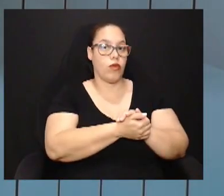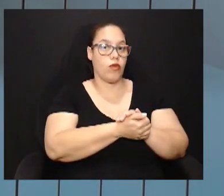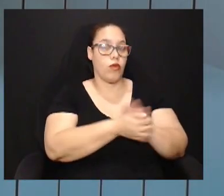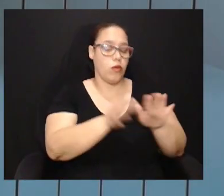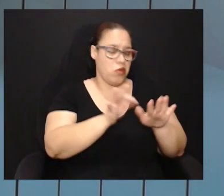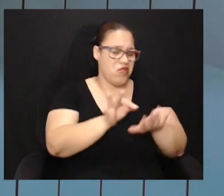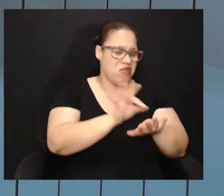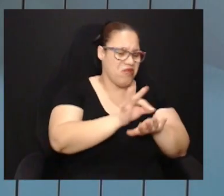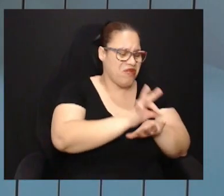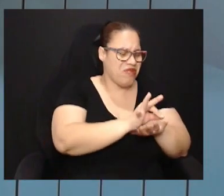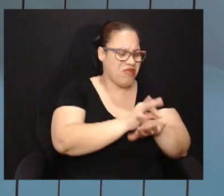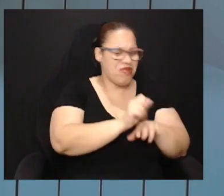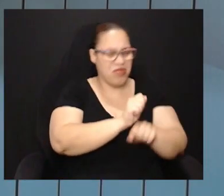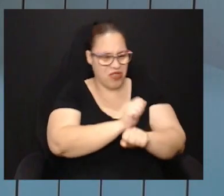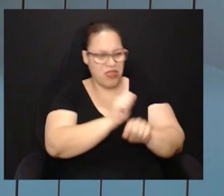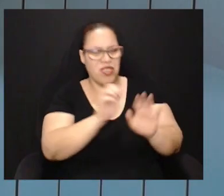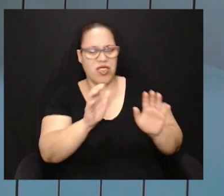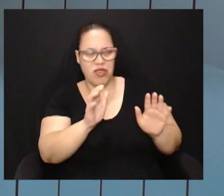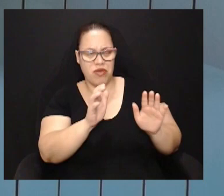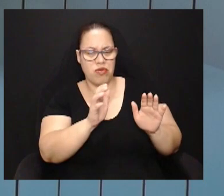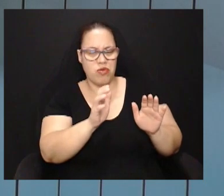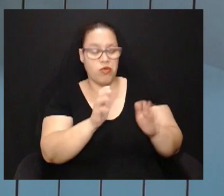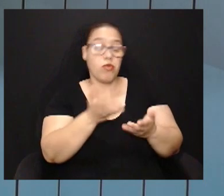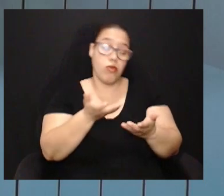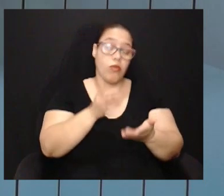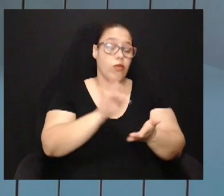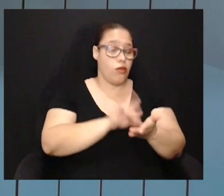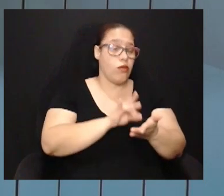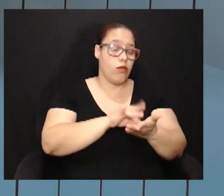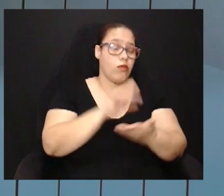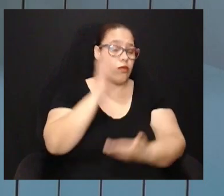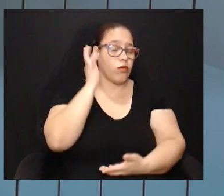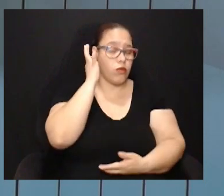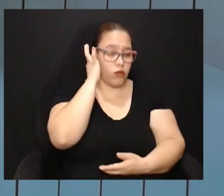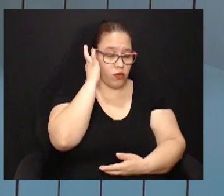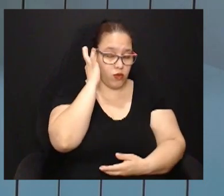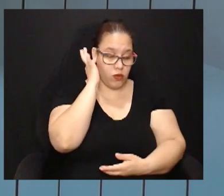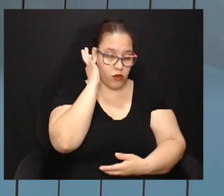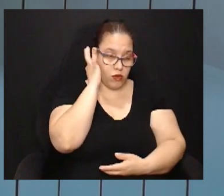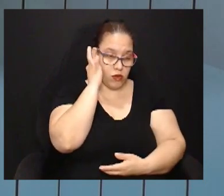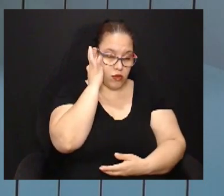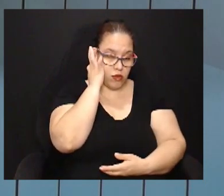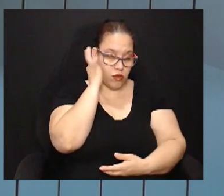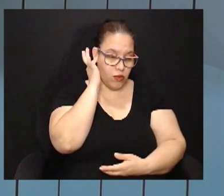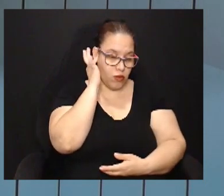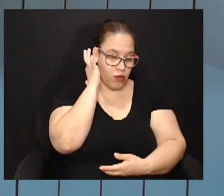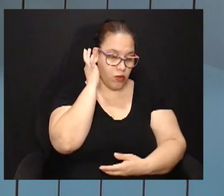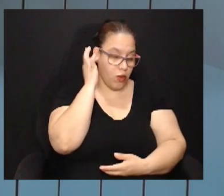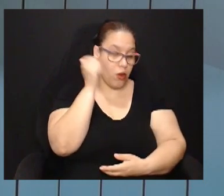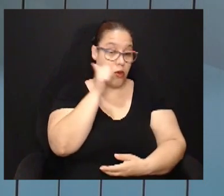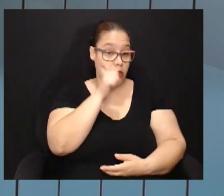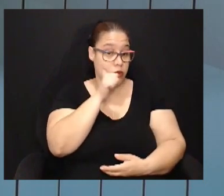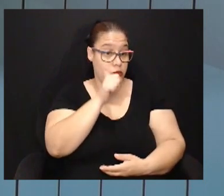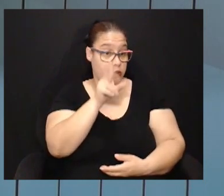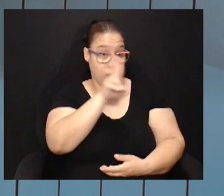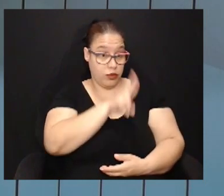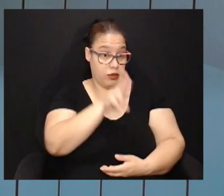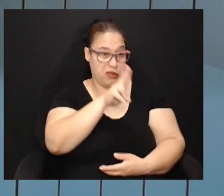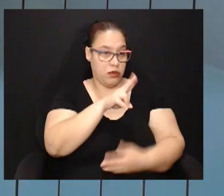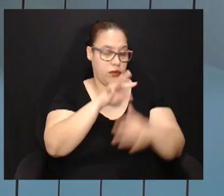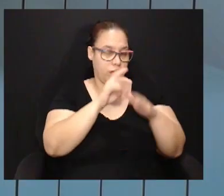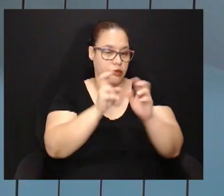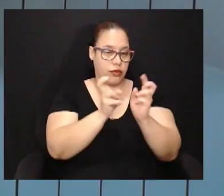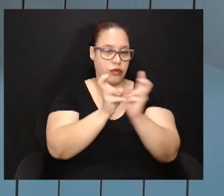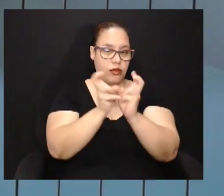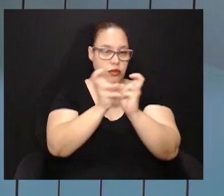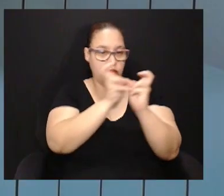esses procedimentos que, claro, tem ganhado realmente bastante aí repercussão, bastante mulheres, vão até